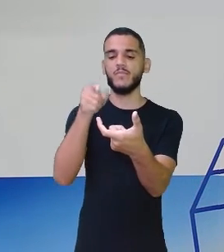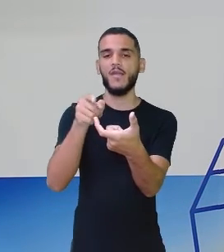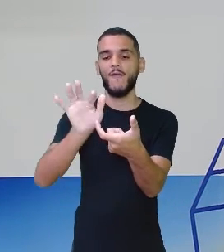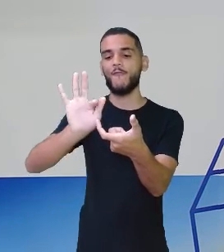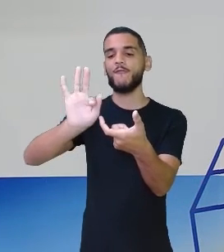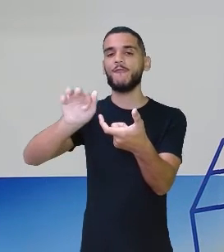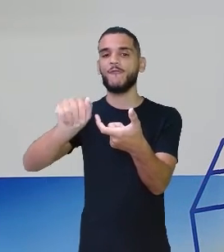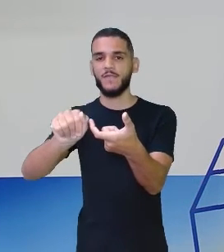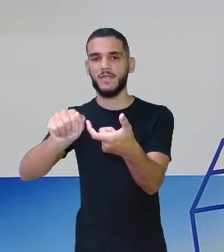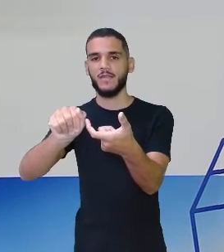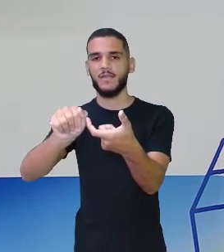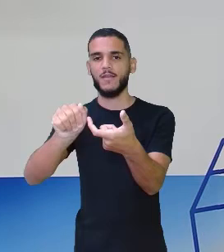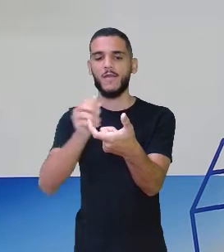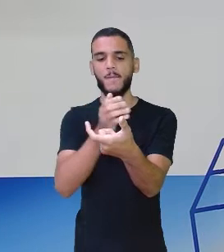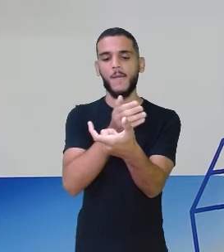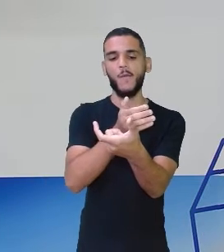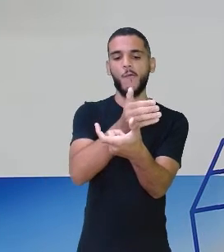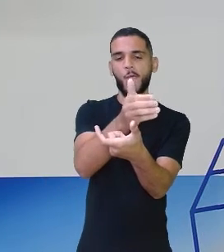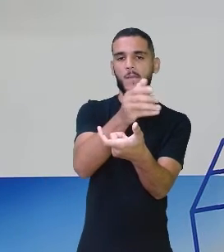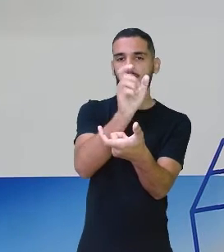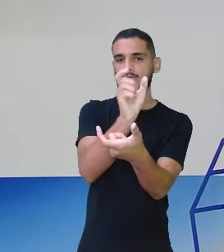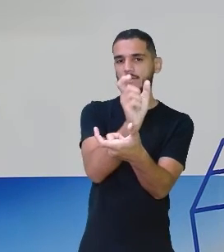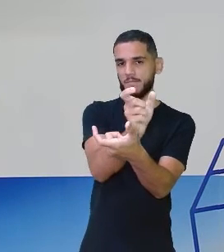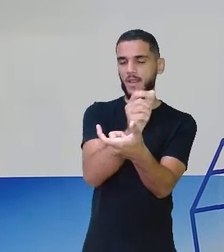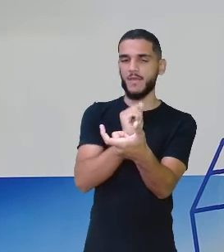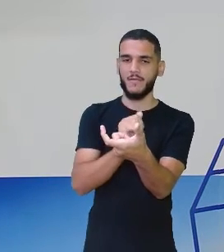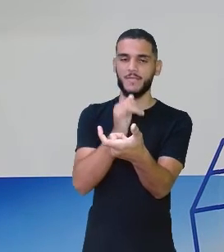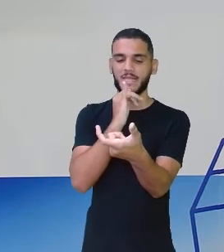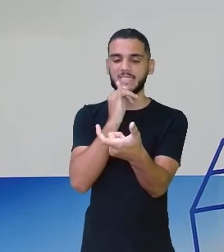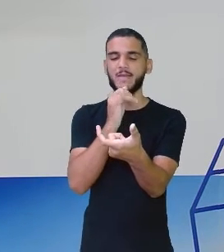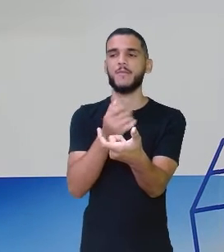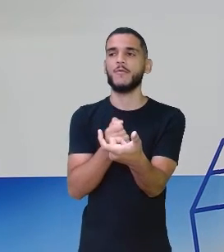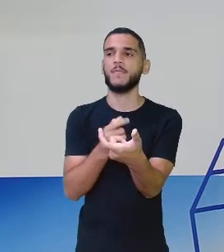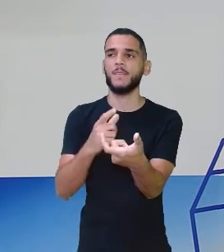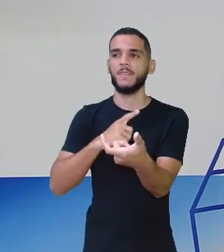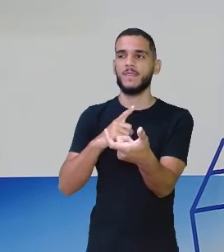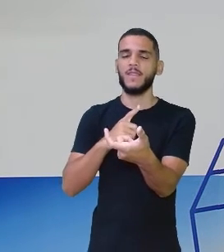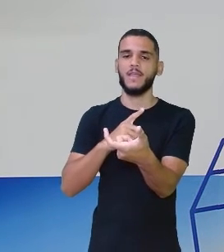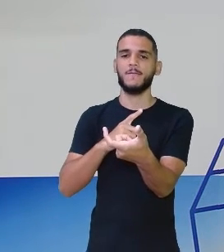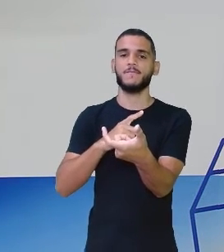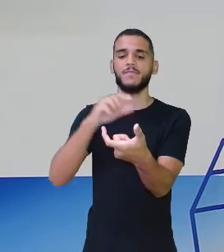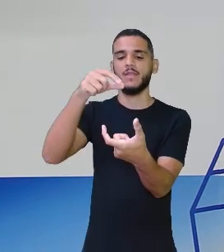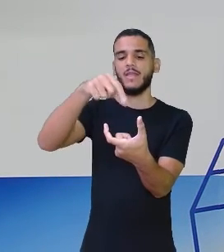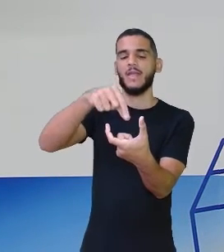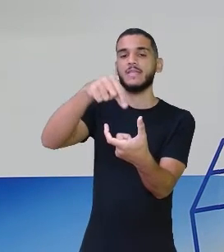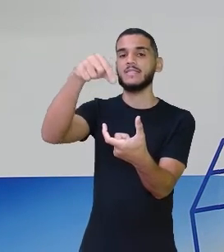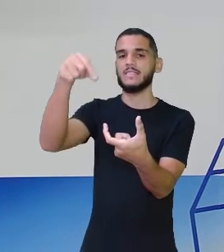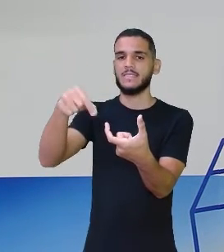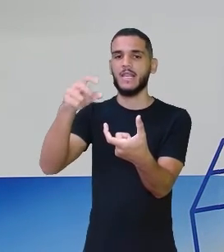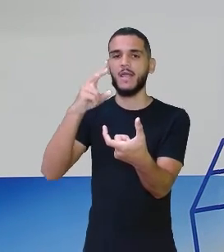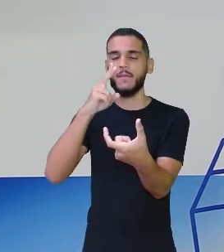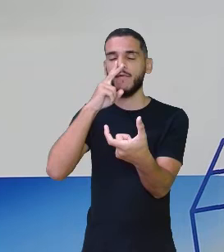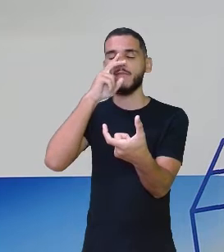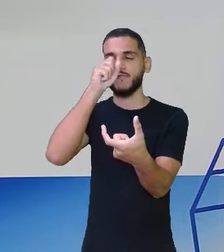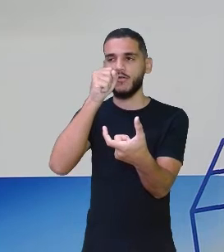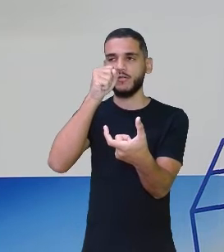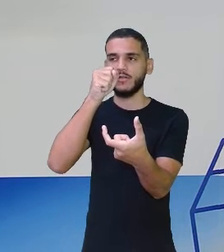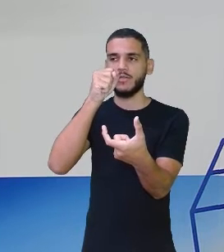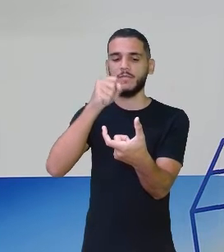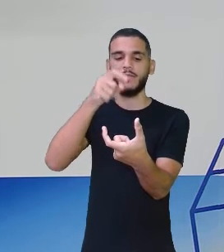da palavra. Quando eu tenho a minha sílaba tônica na primeira sílaba, eu chamo